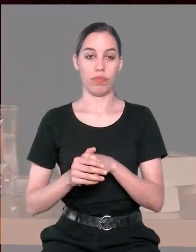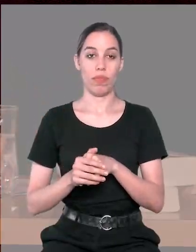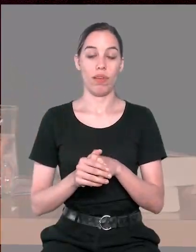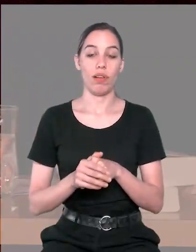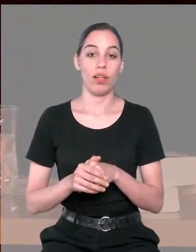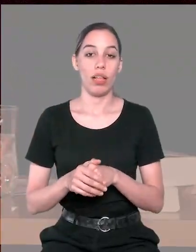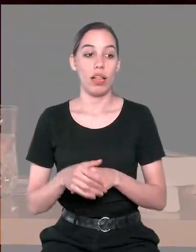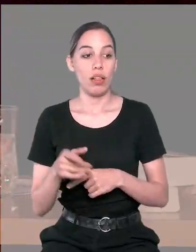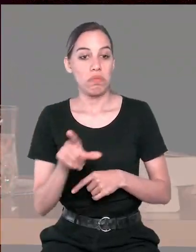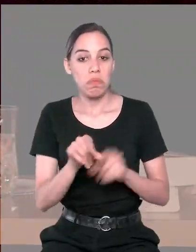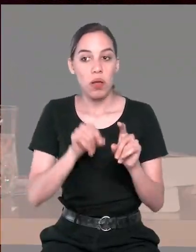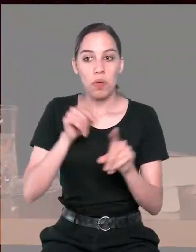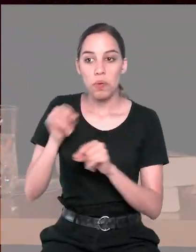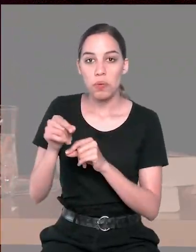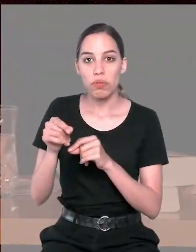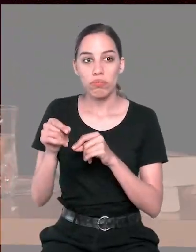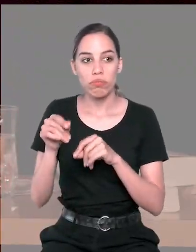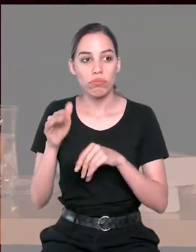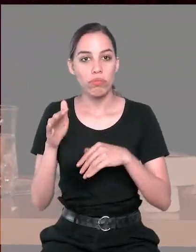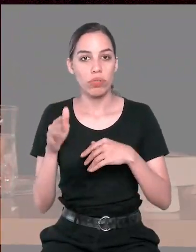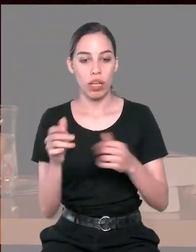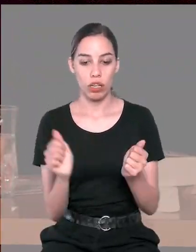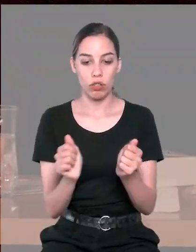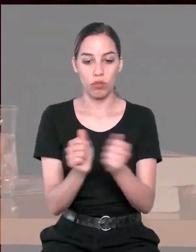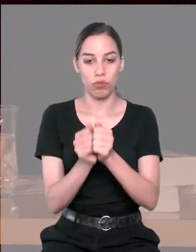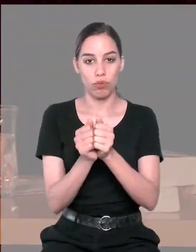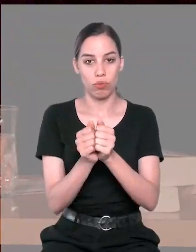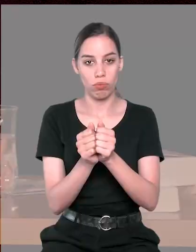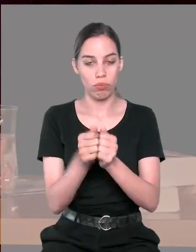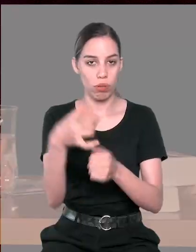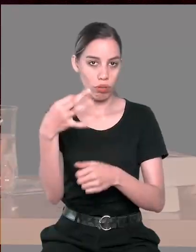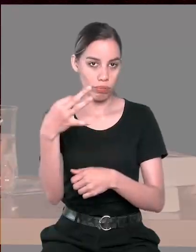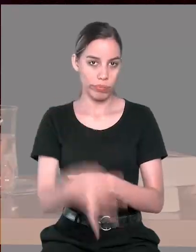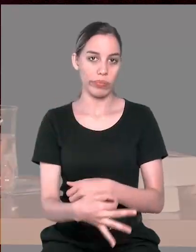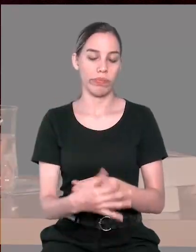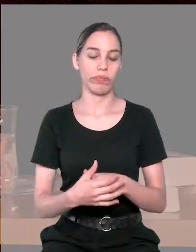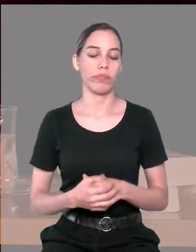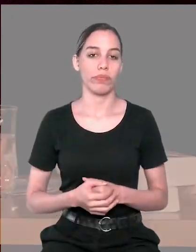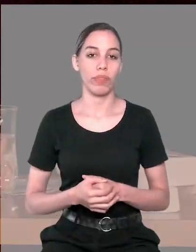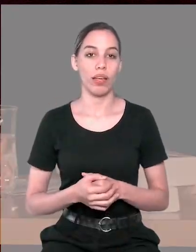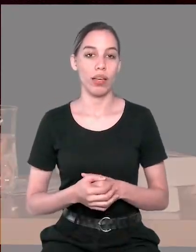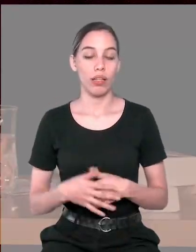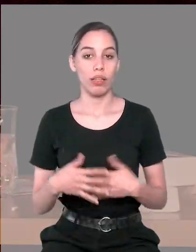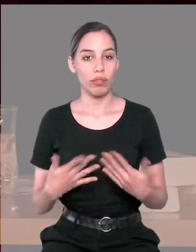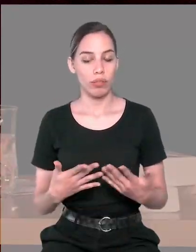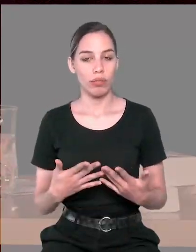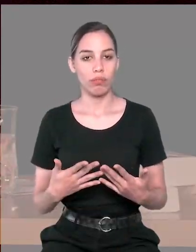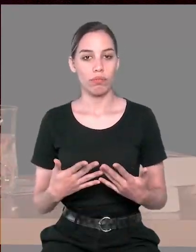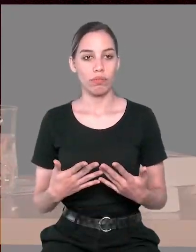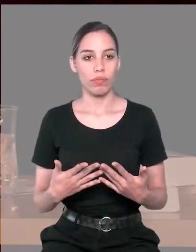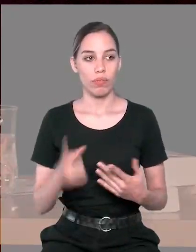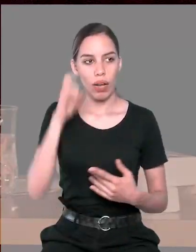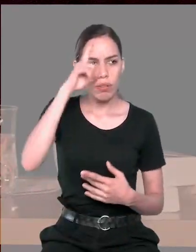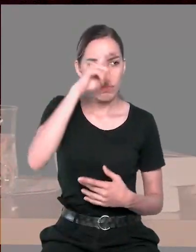a determinação, a escolha, ela opera junto com a indeterminação. Então essa é, digamos